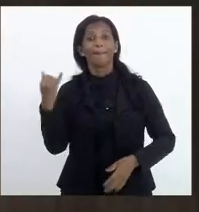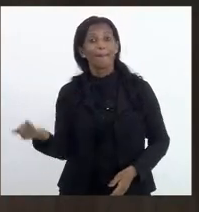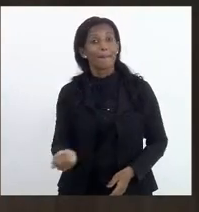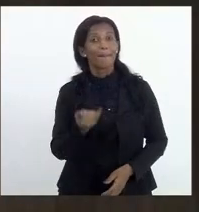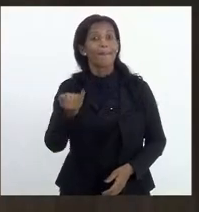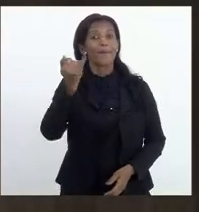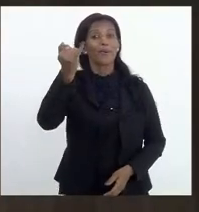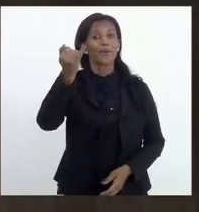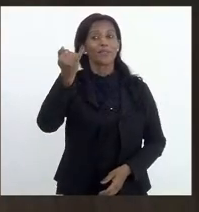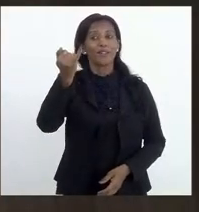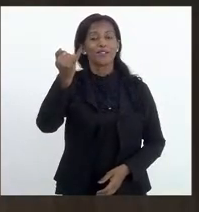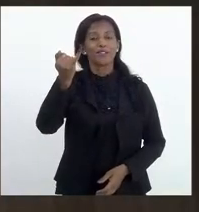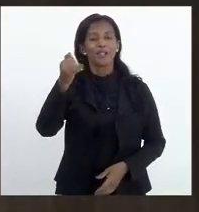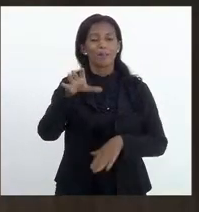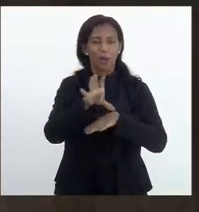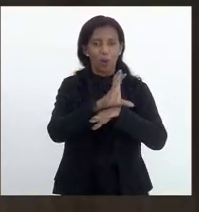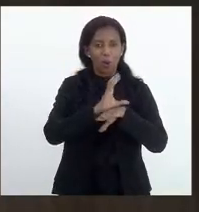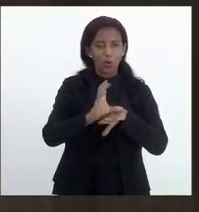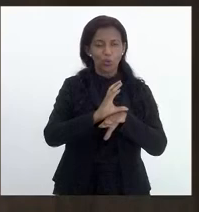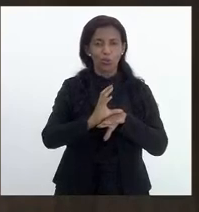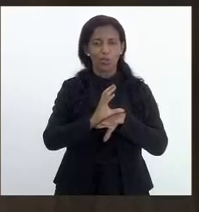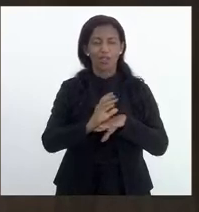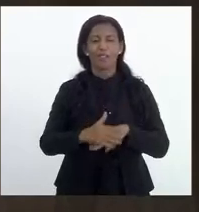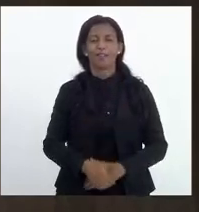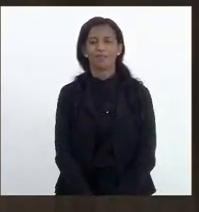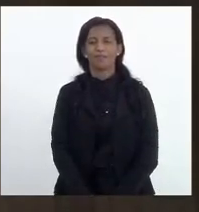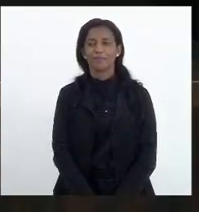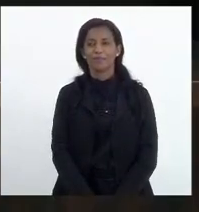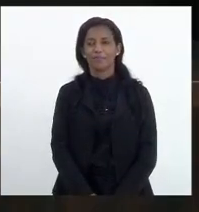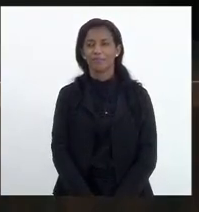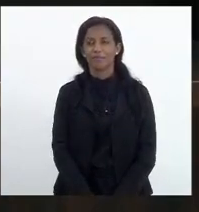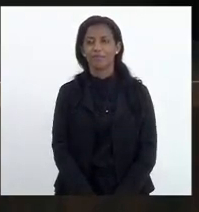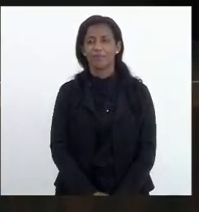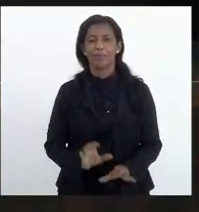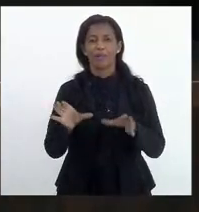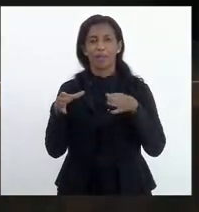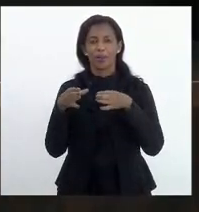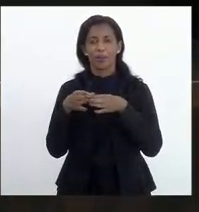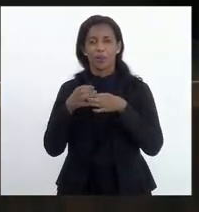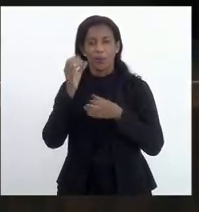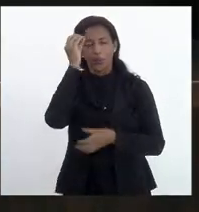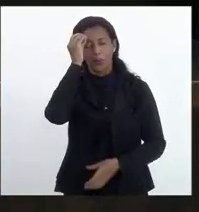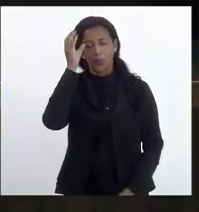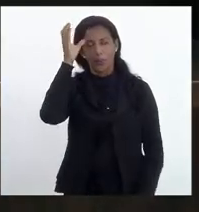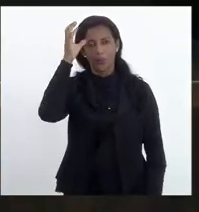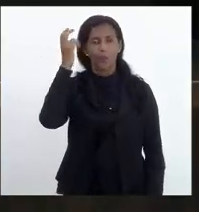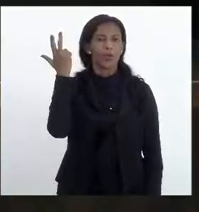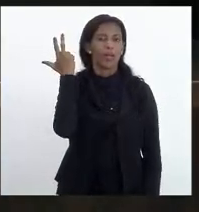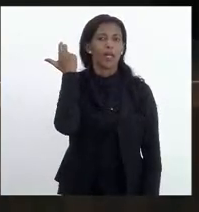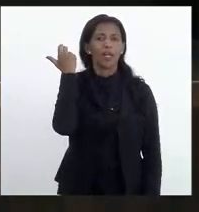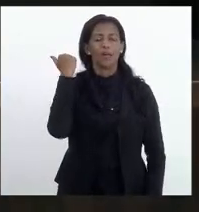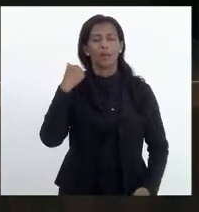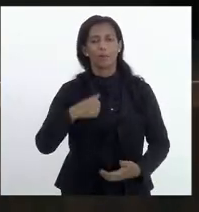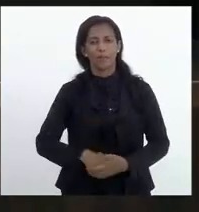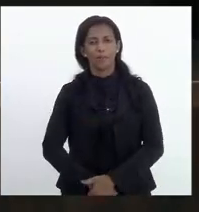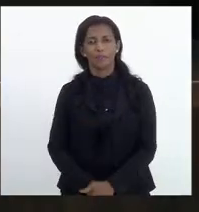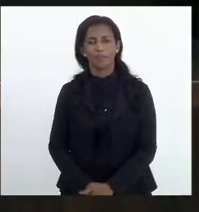importante projeto é pela constitucionalidade, presidente. Pela Comissão de Cultura, deputado Eliomar Coelho.